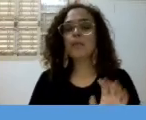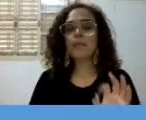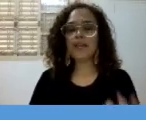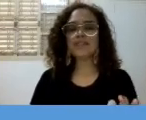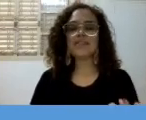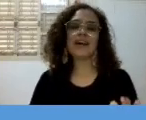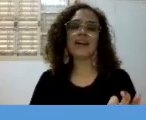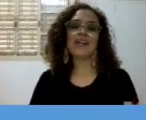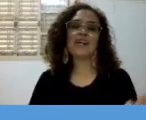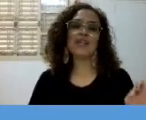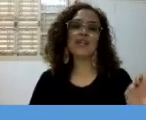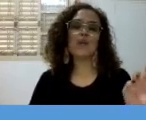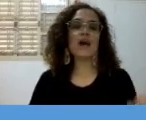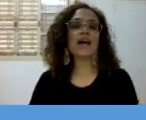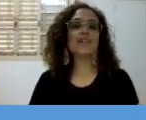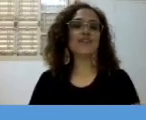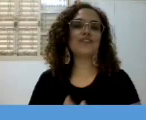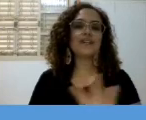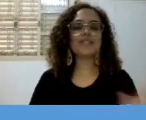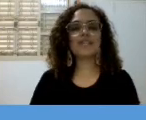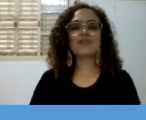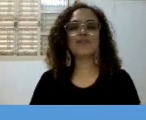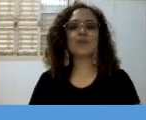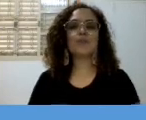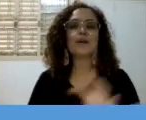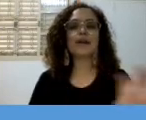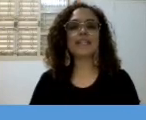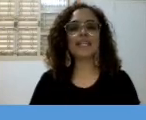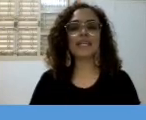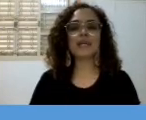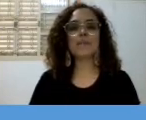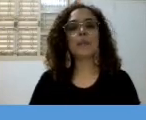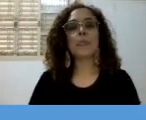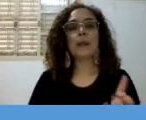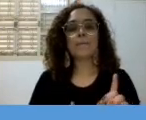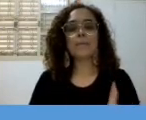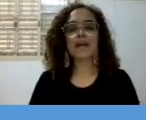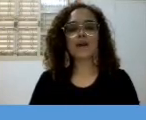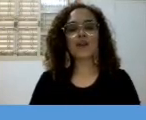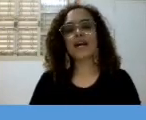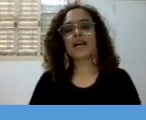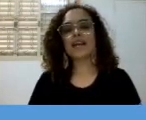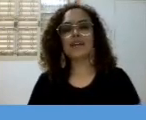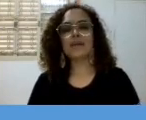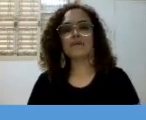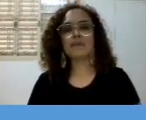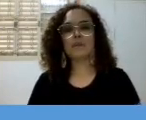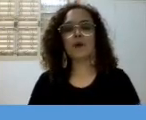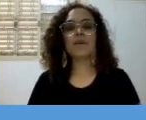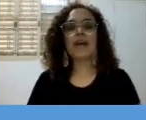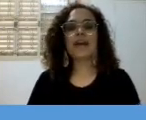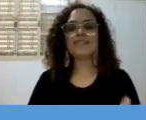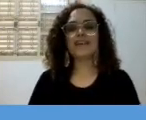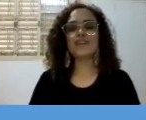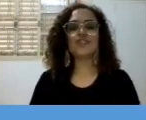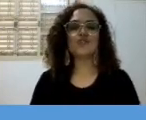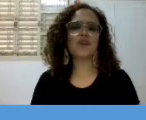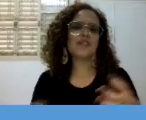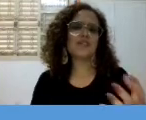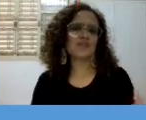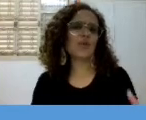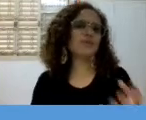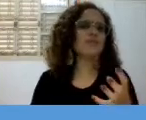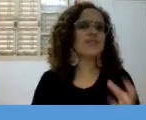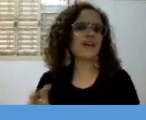casa, pensar em quatro versinhos em uma quadrinha para colocar aí, tá bom? Essa aí a